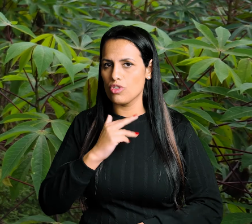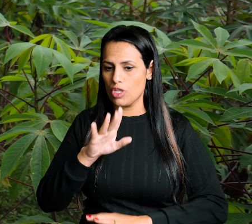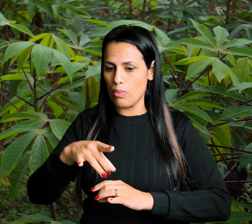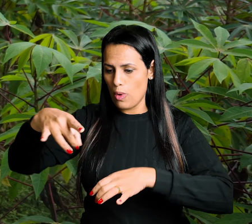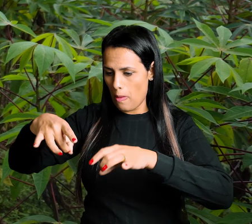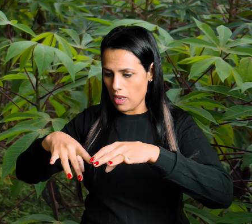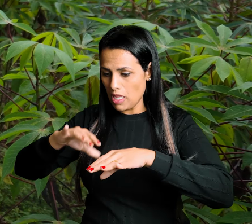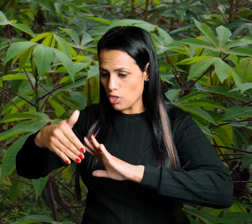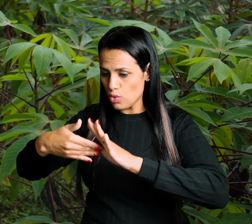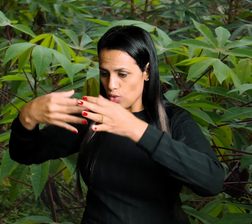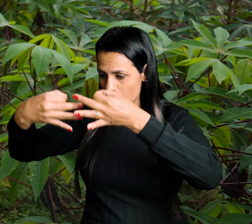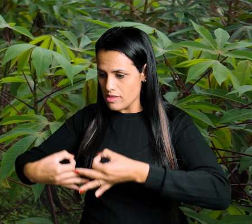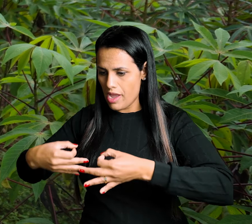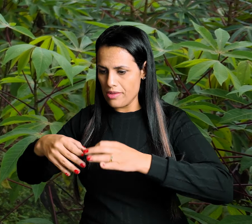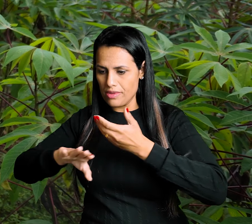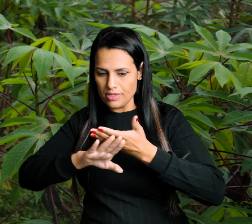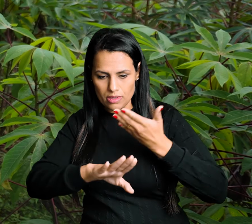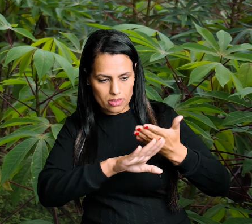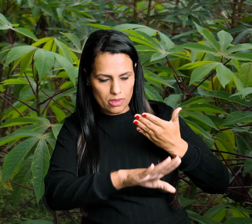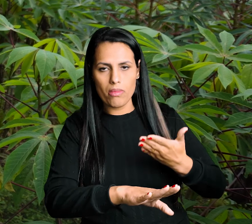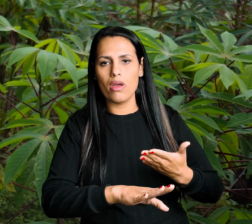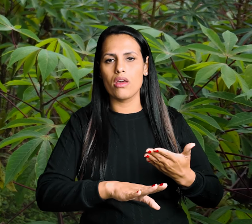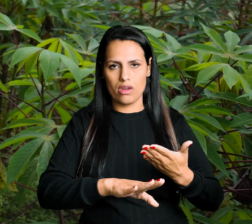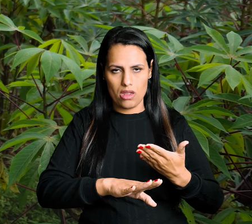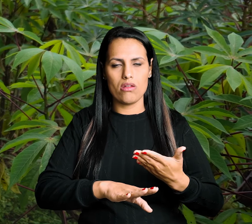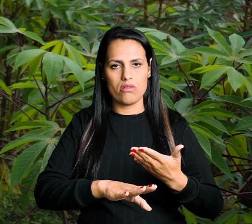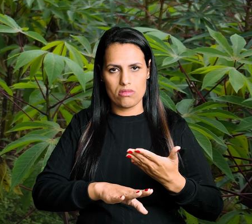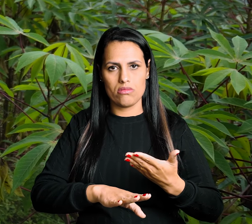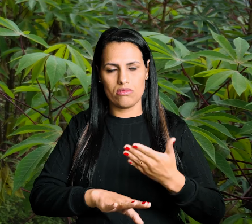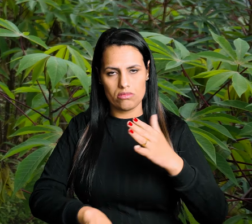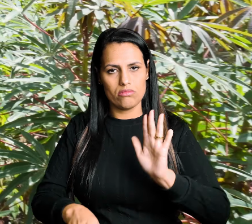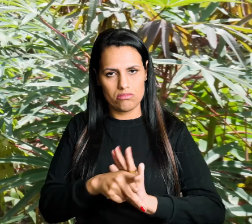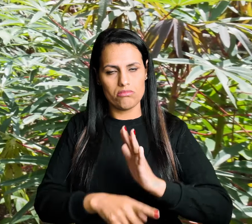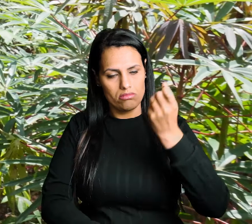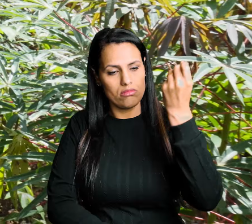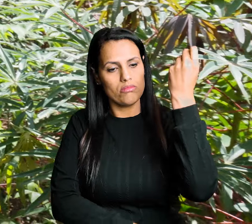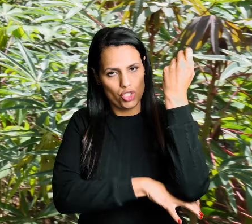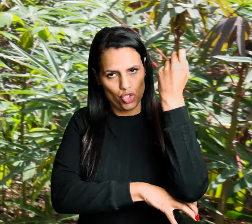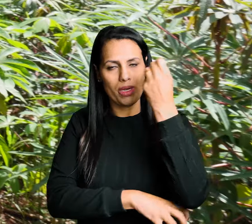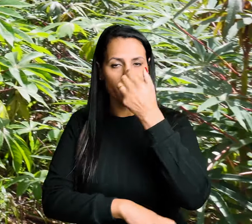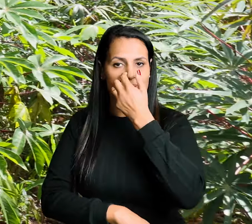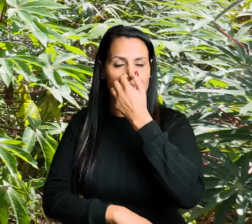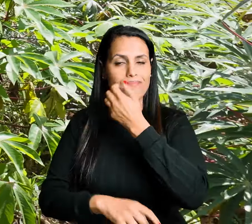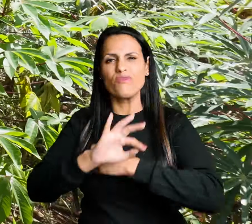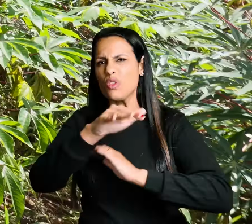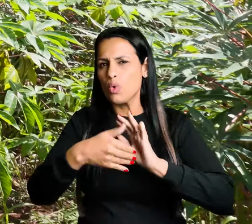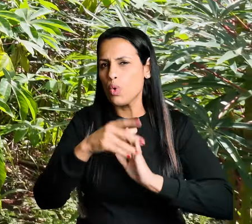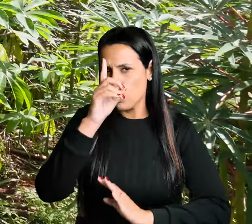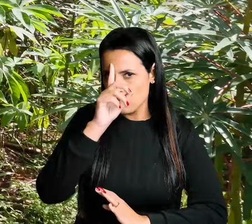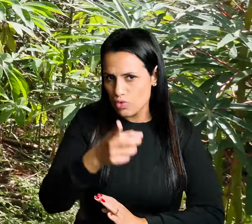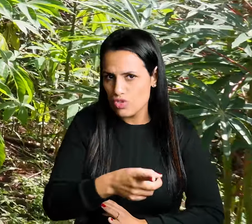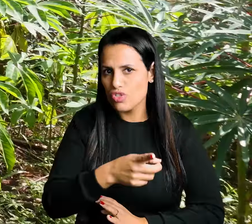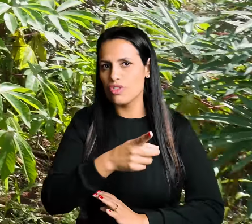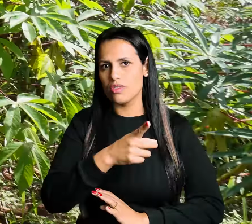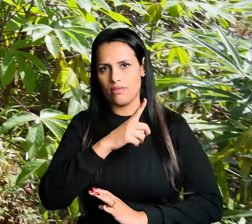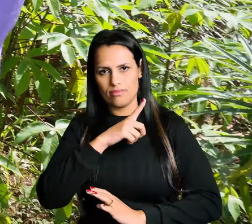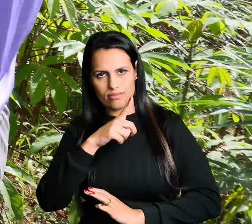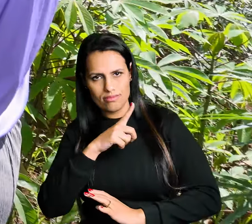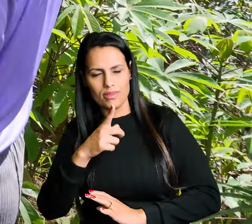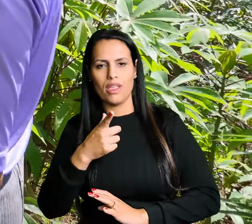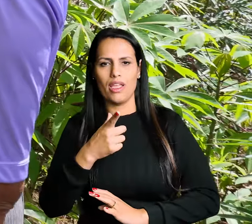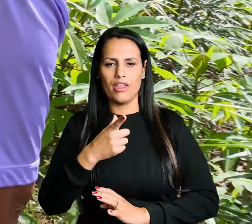os talhão ali, os trechos ali da mandioca. Então aqui, ó, toda aqui é mandioca da